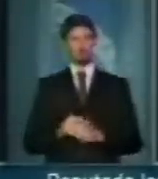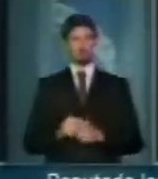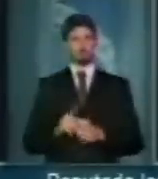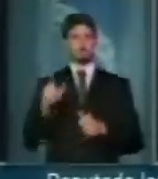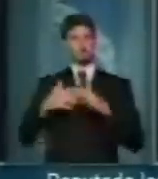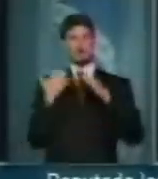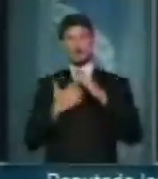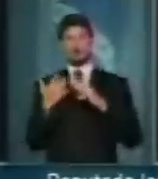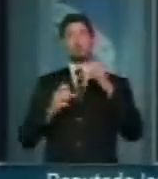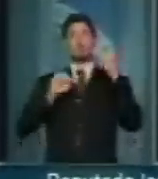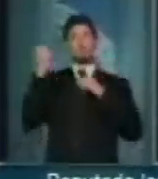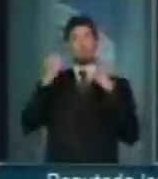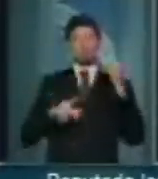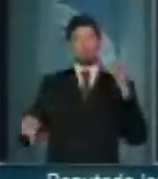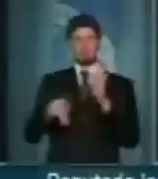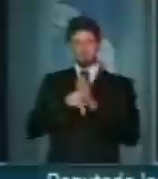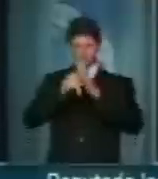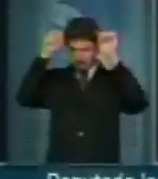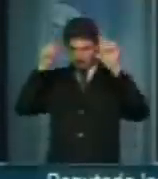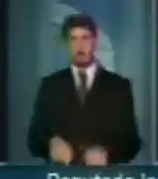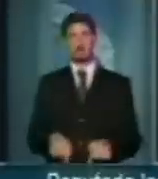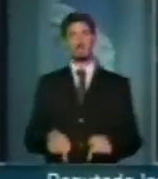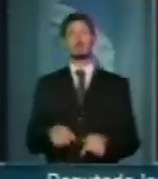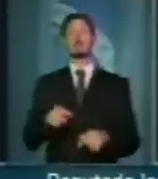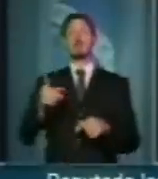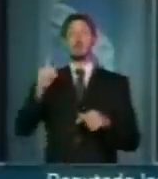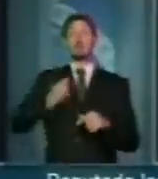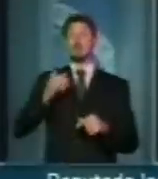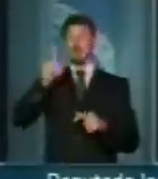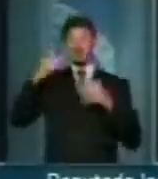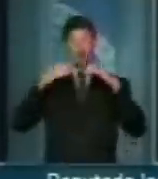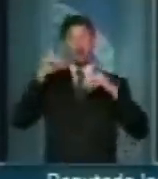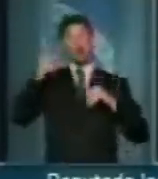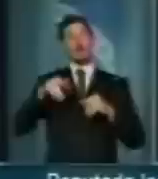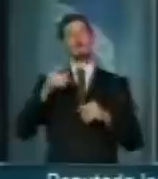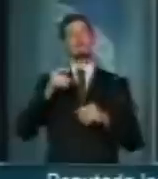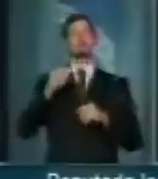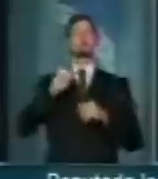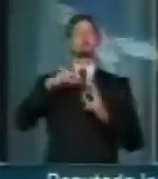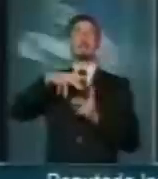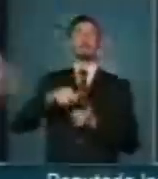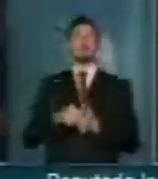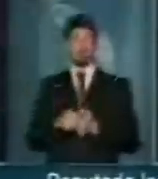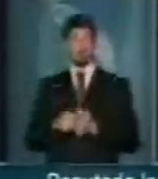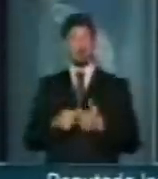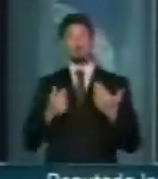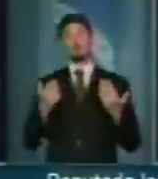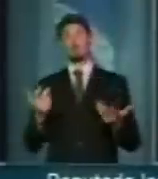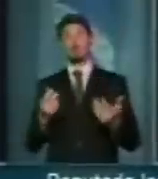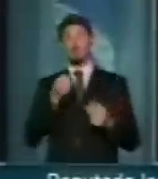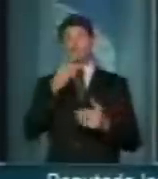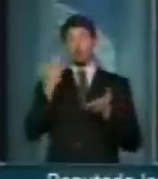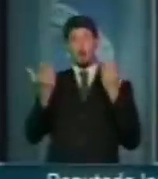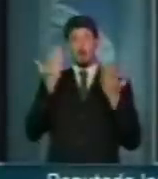e indústrias assentadas hoje em Manaus. E mesmo que assim o fosse, a vantagem comparativa